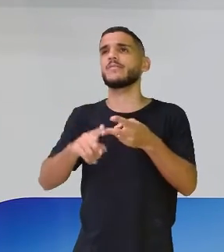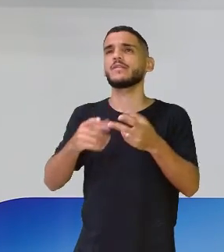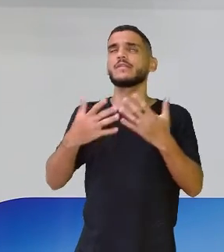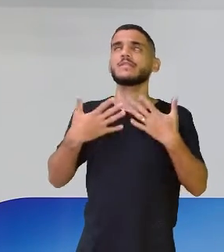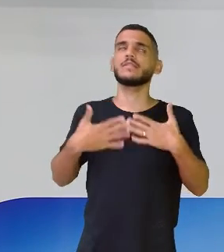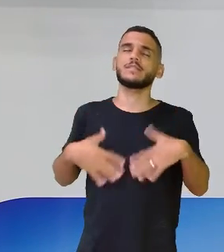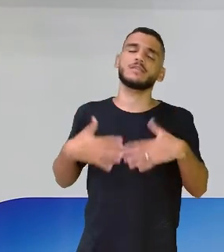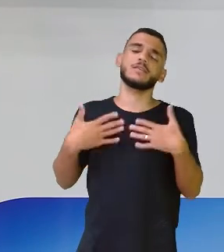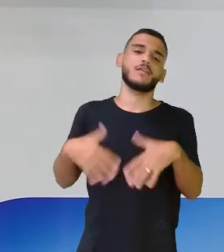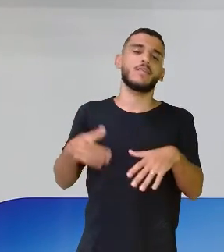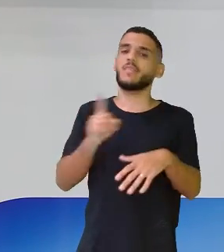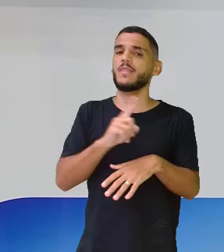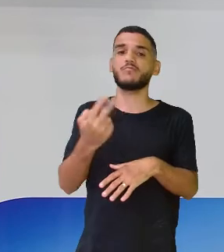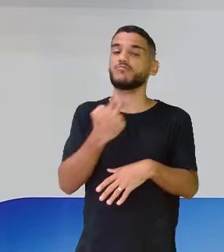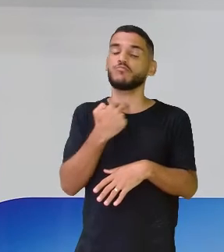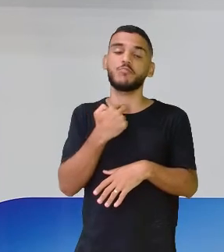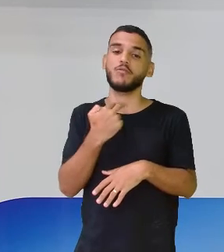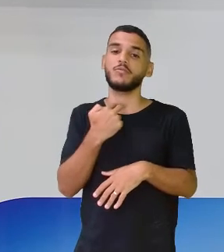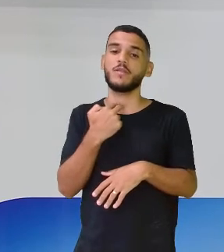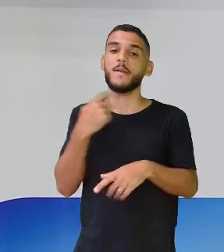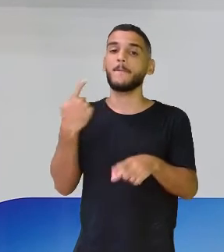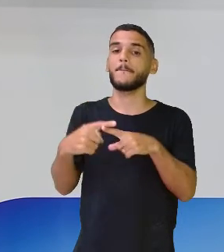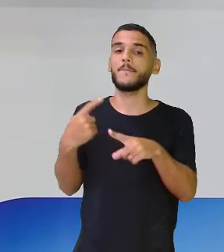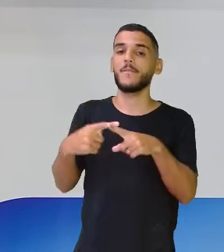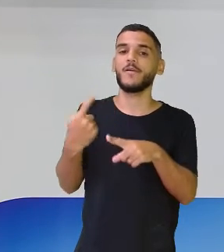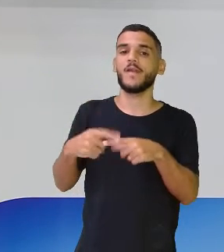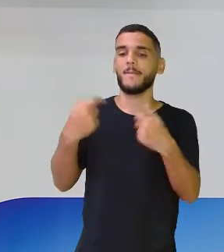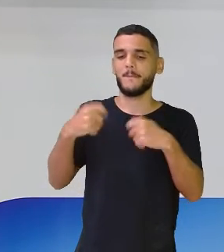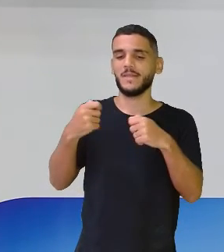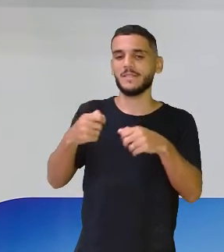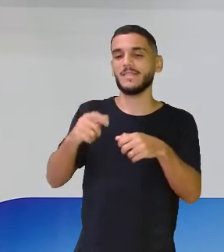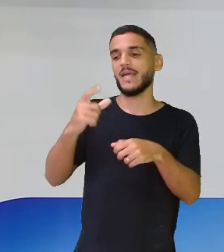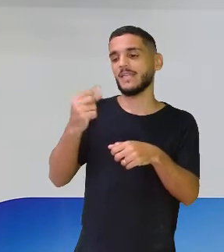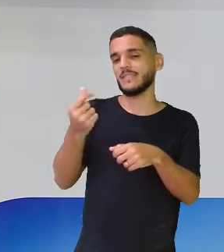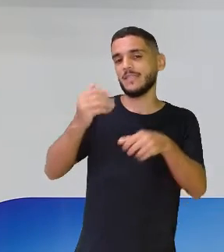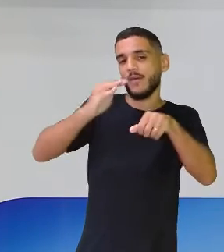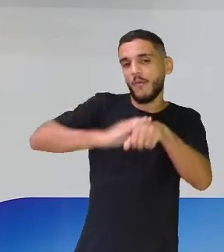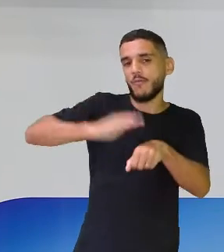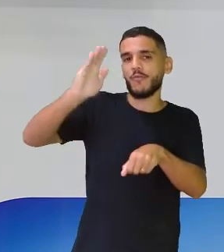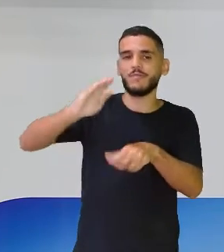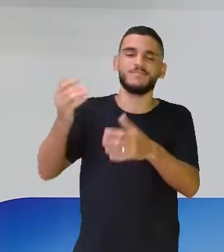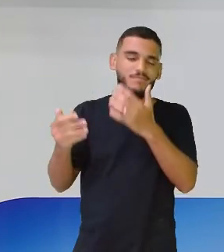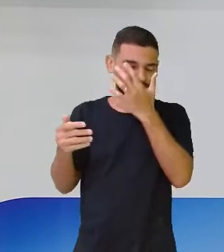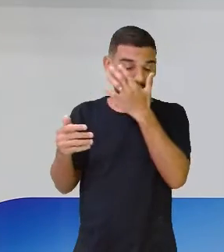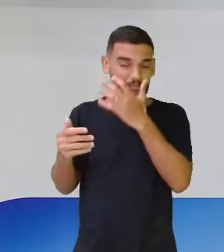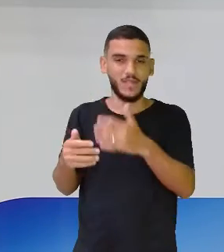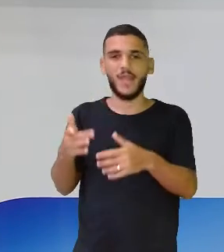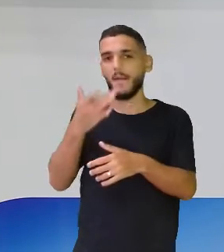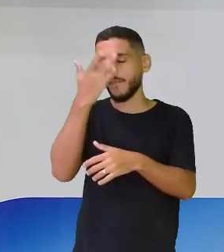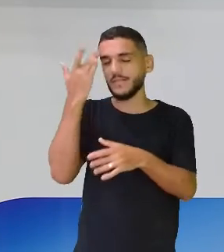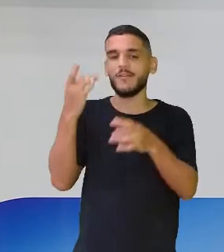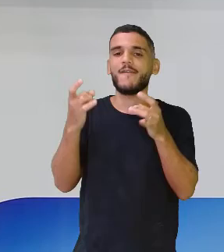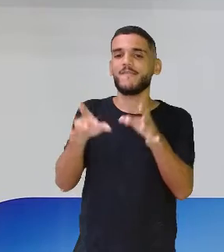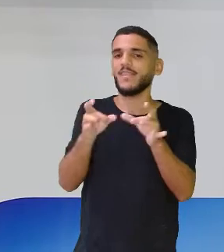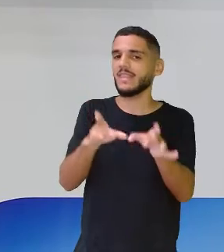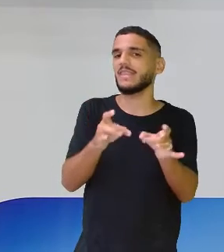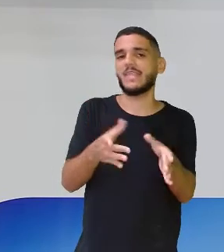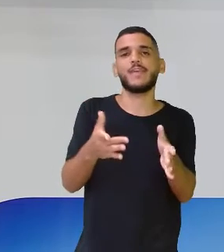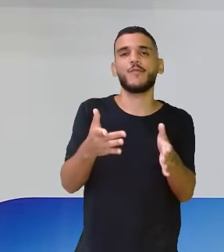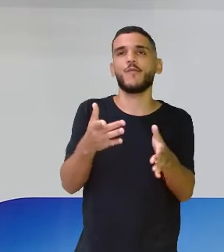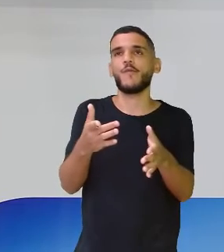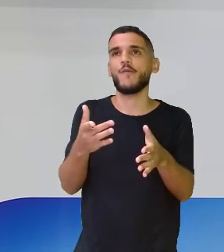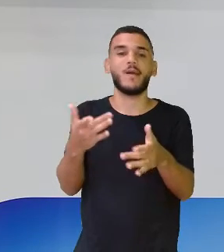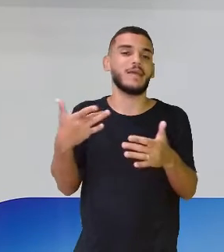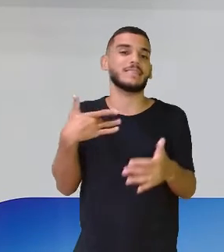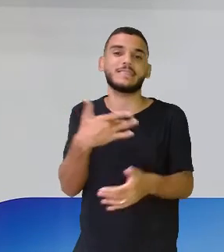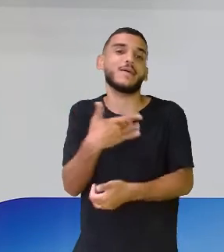é autônomo, muitas vezes não tem essa oportunidade. Enquanto está com saúde, enquanto está podendo, está isso, vendendo a sua saúde, está vendendo a sua